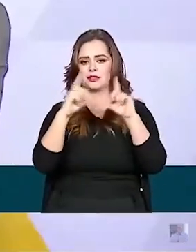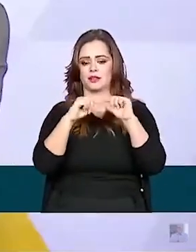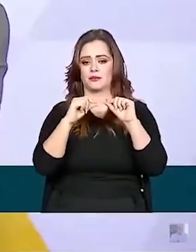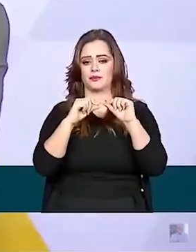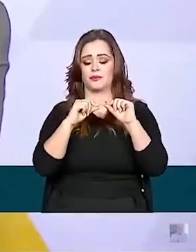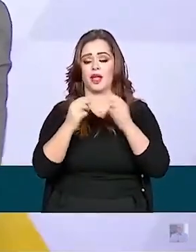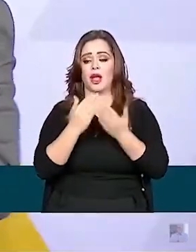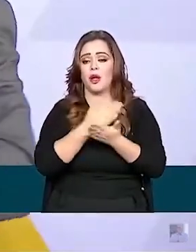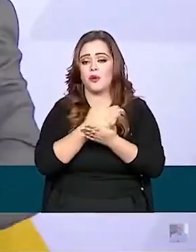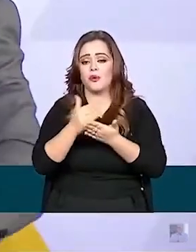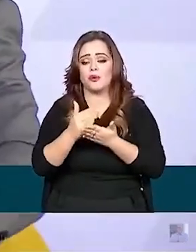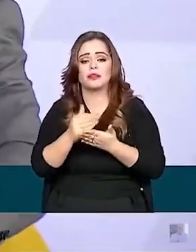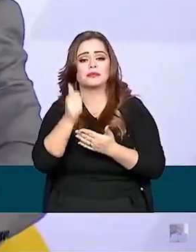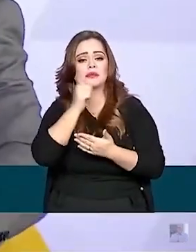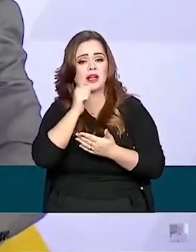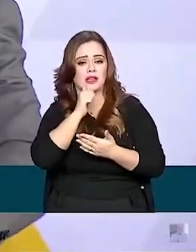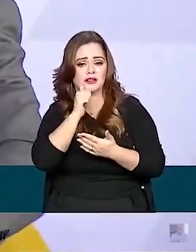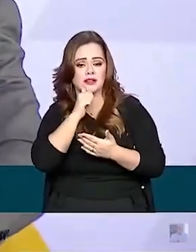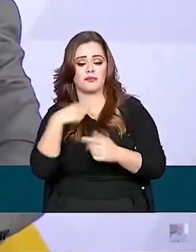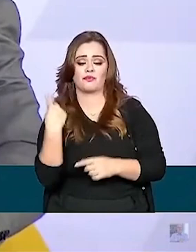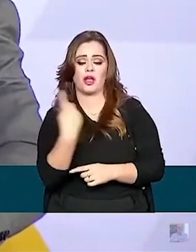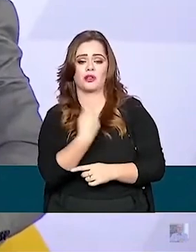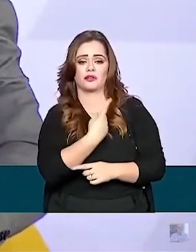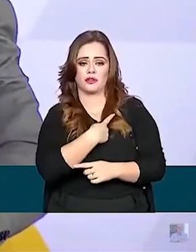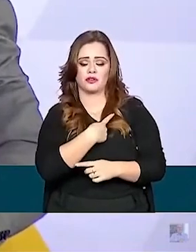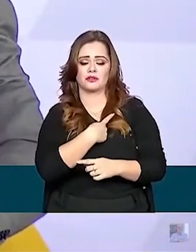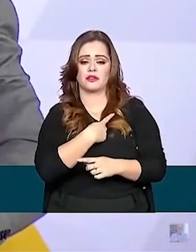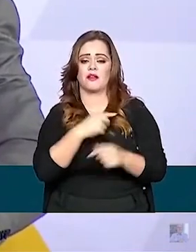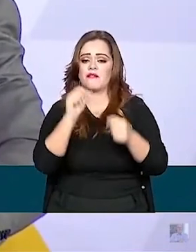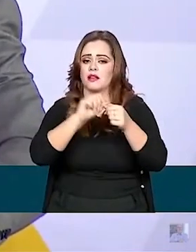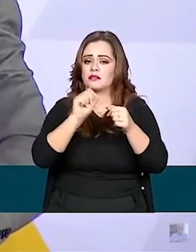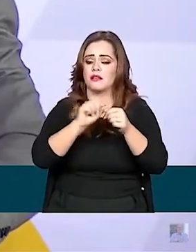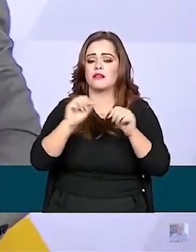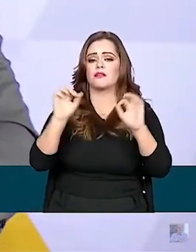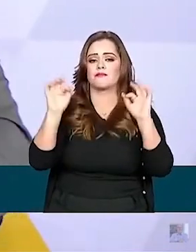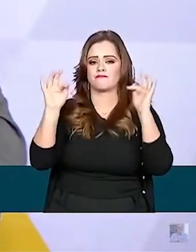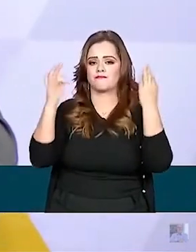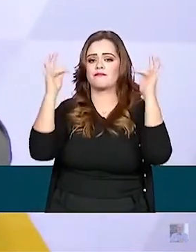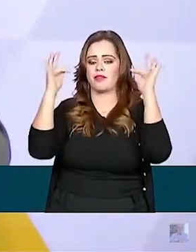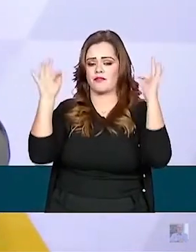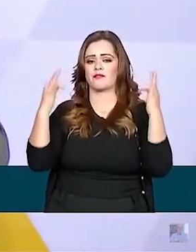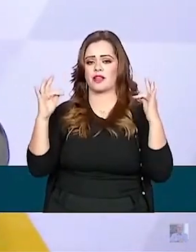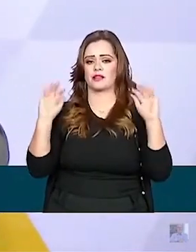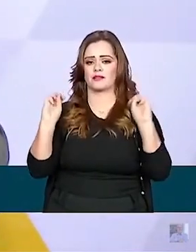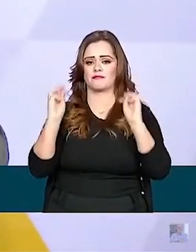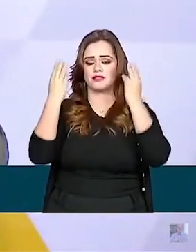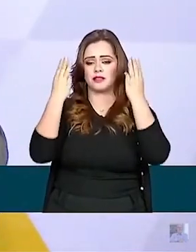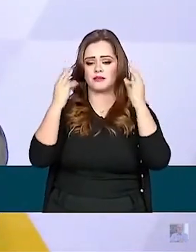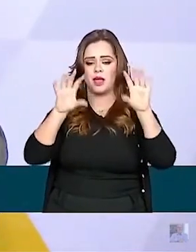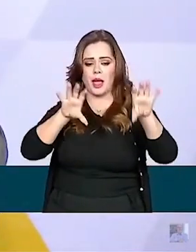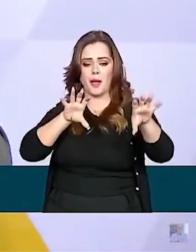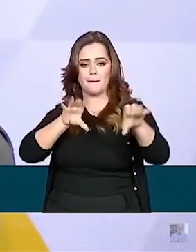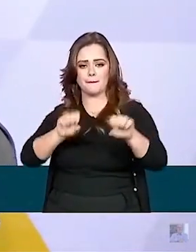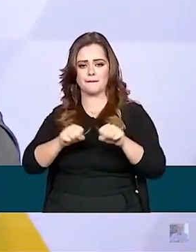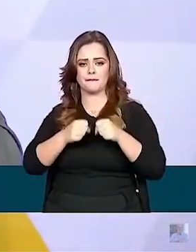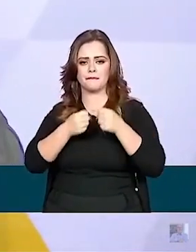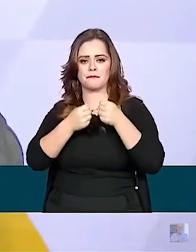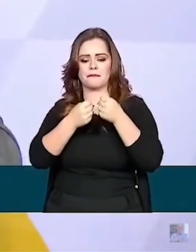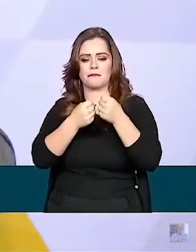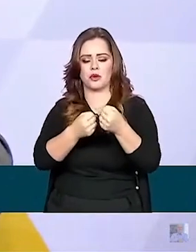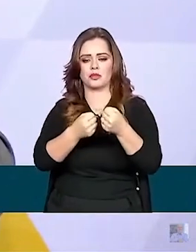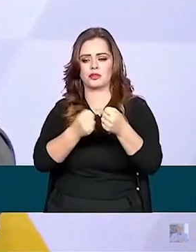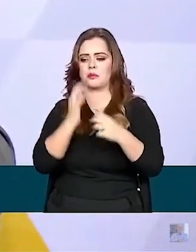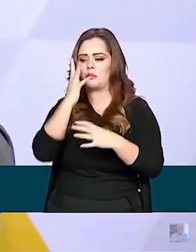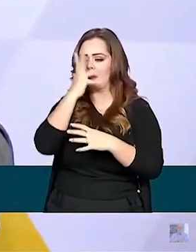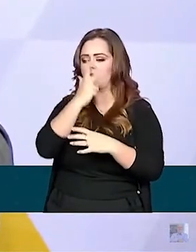em que ainda nós estávamos festejando, possivelmente, a posse mais bonita e